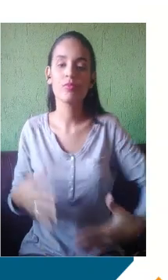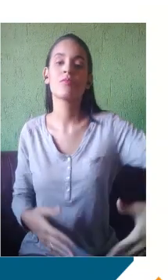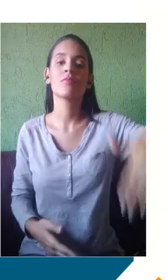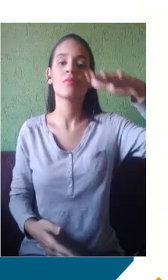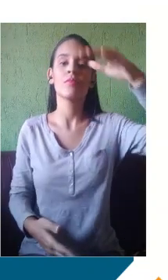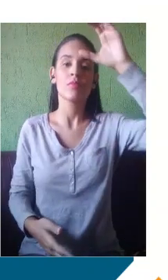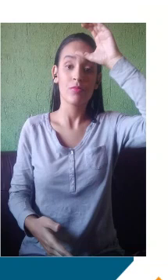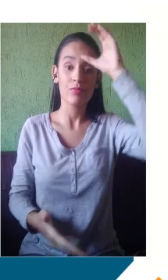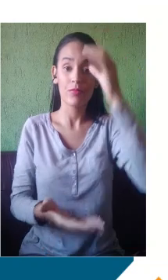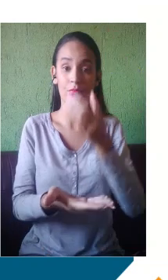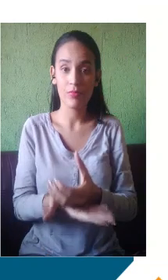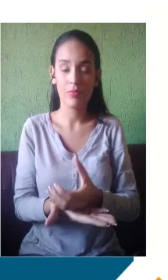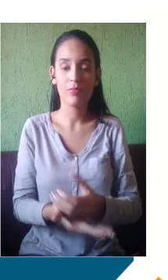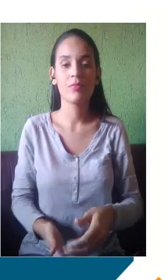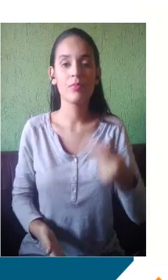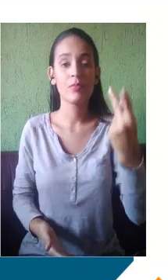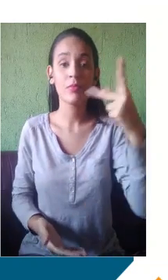e argumento.